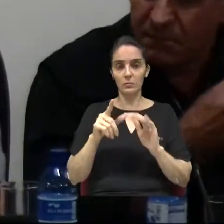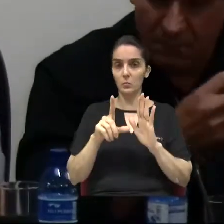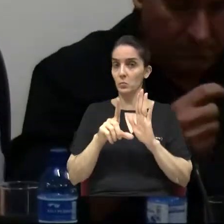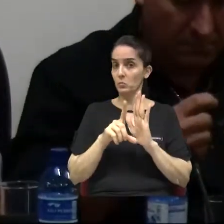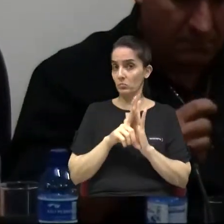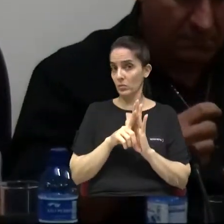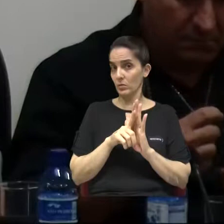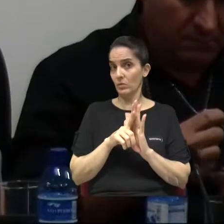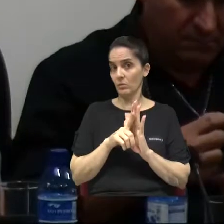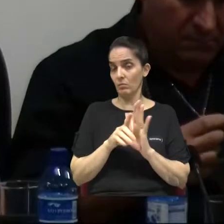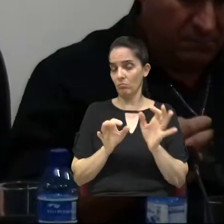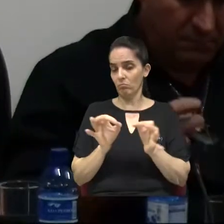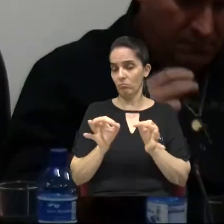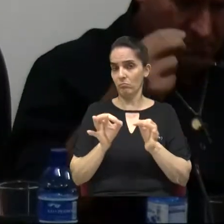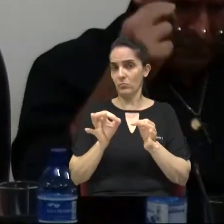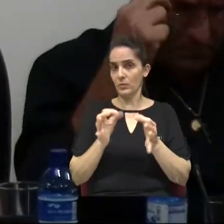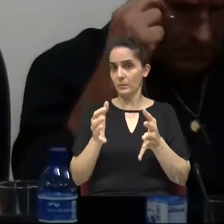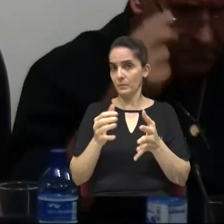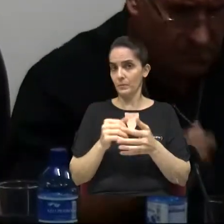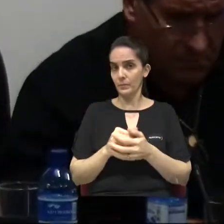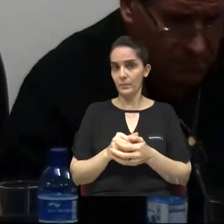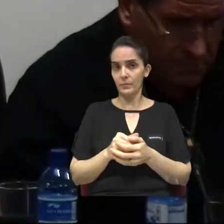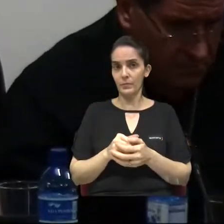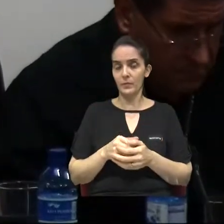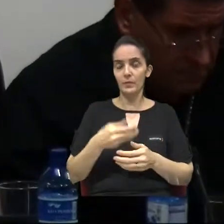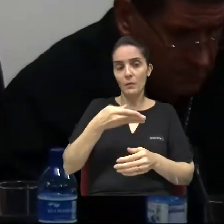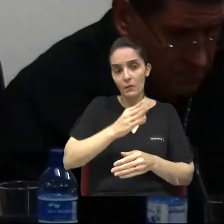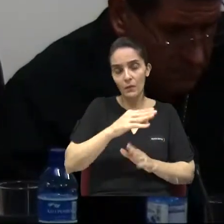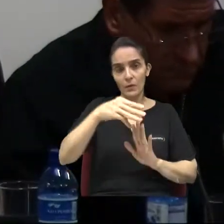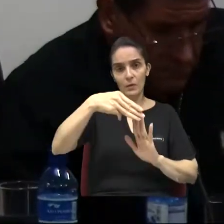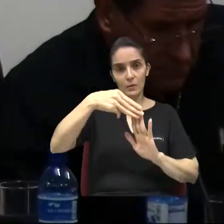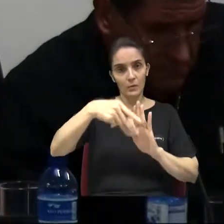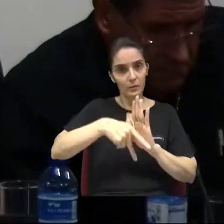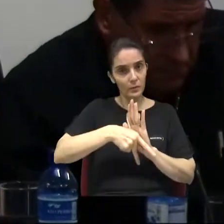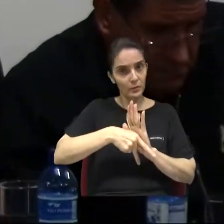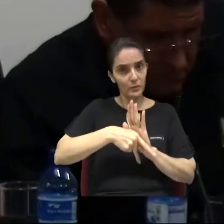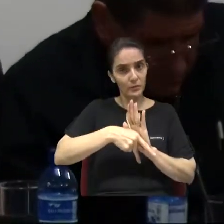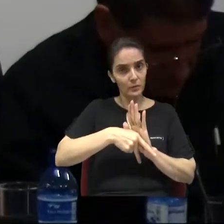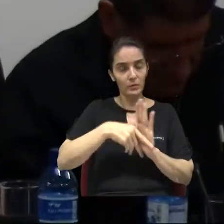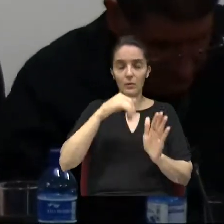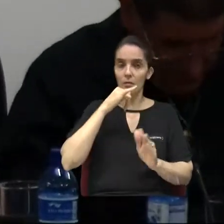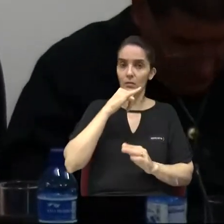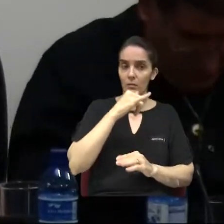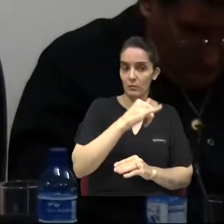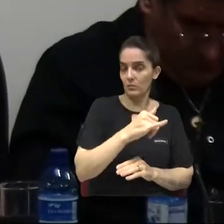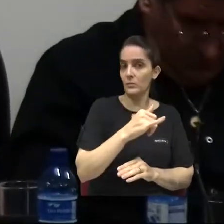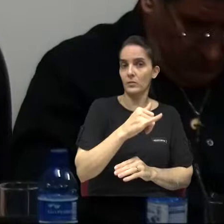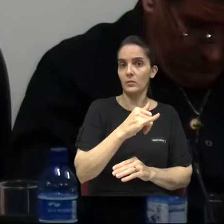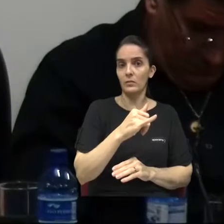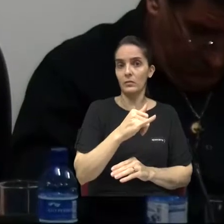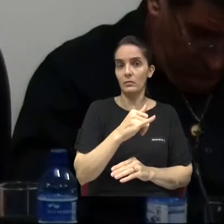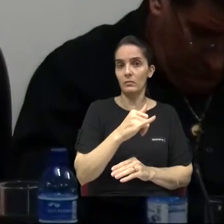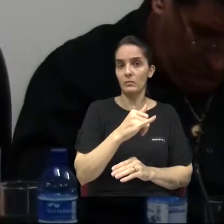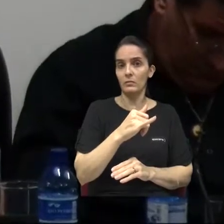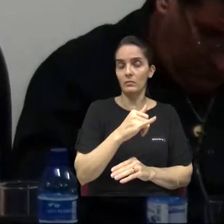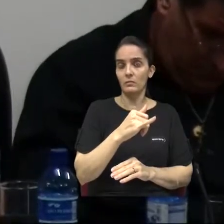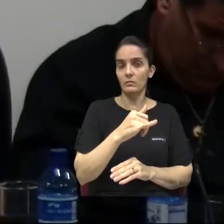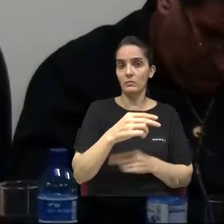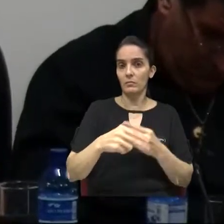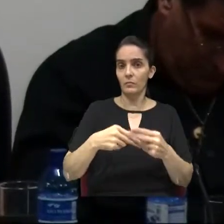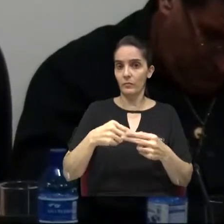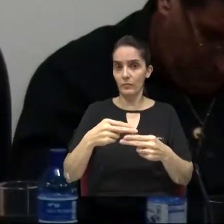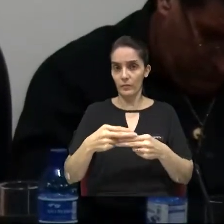ir à promotoria, fazer uma denúncia, e aí